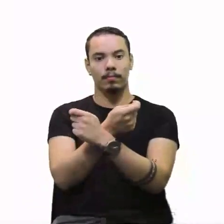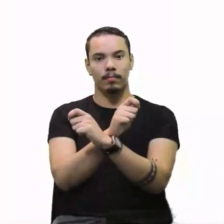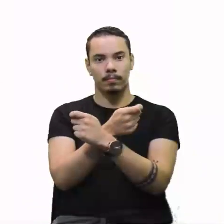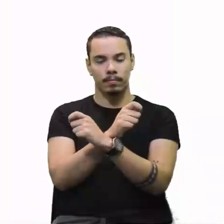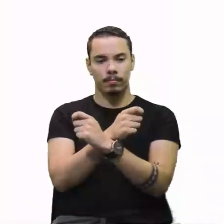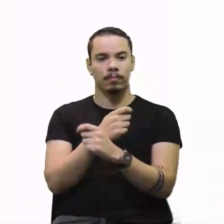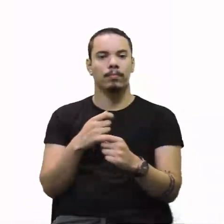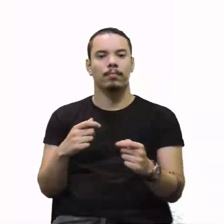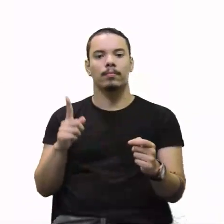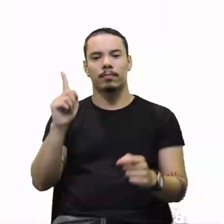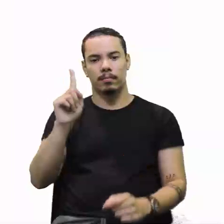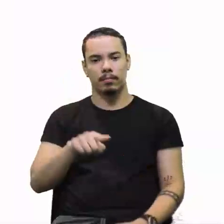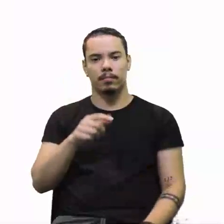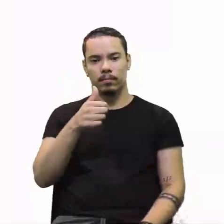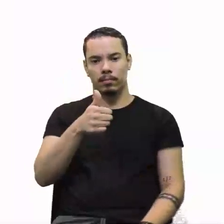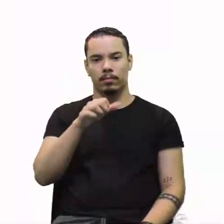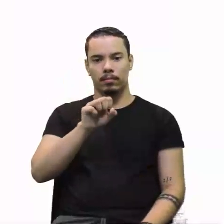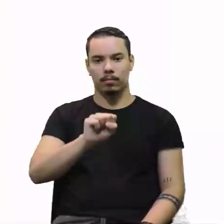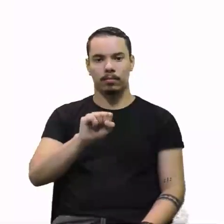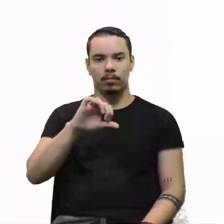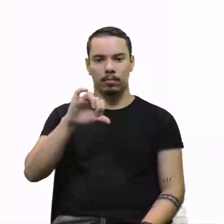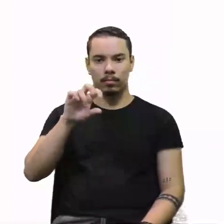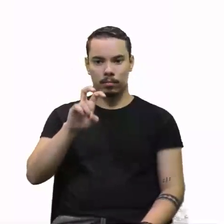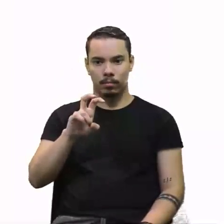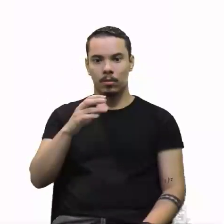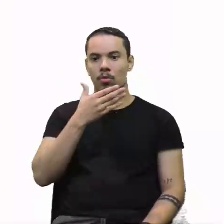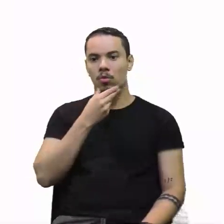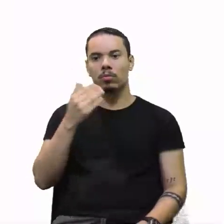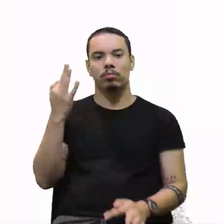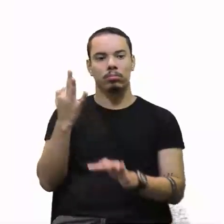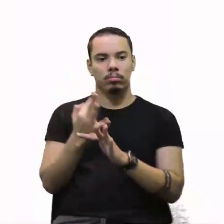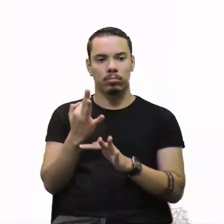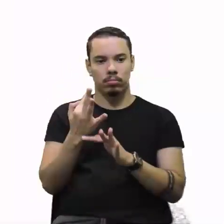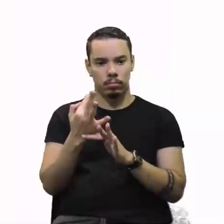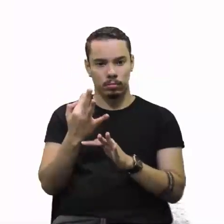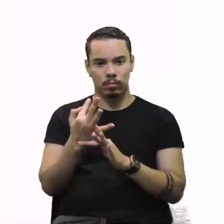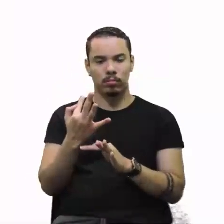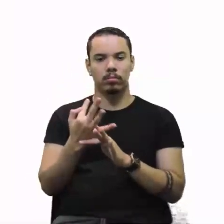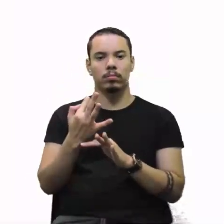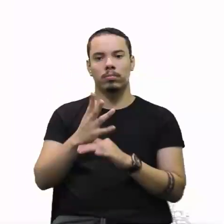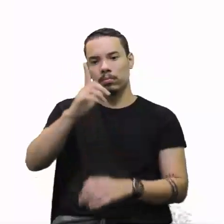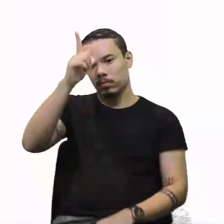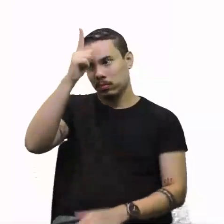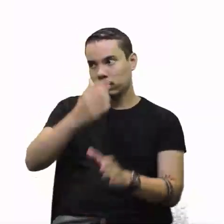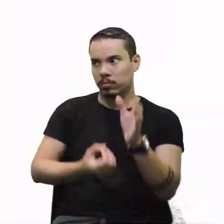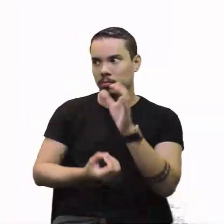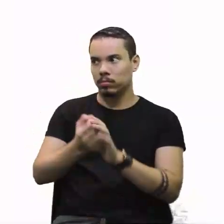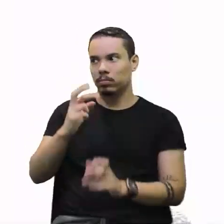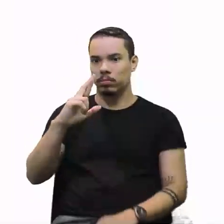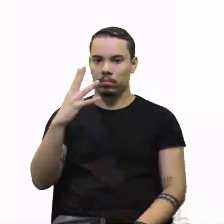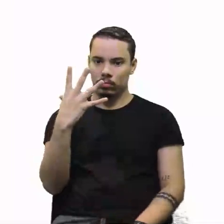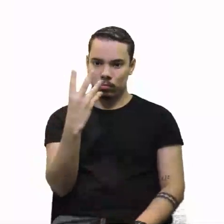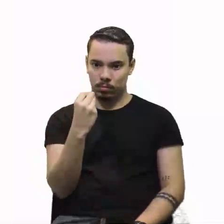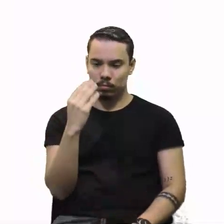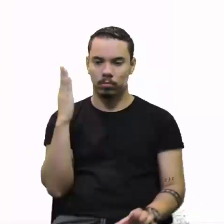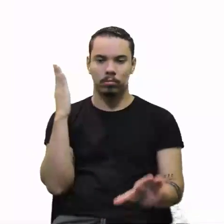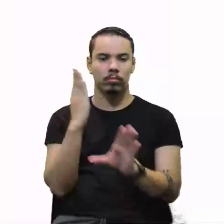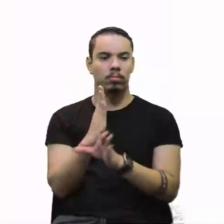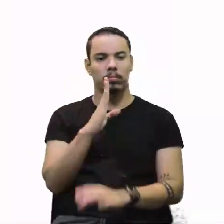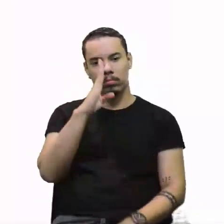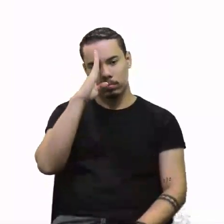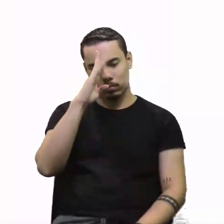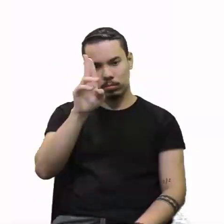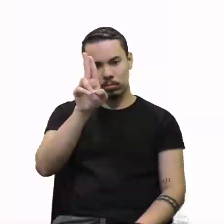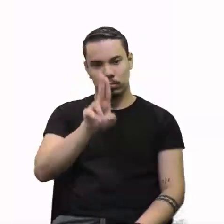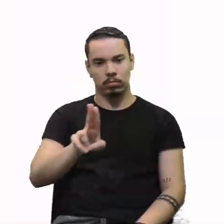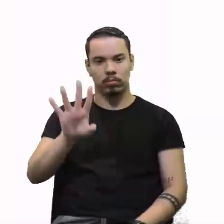em 1895, o físico alemão Wilhelm Conrad Röntgen, né, descobriu os raios X, que são usados principalmente